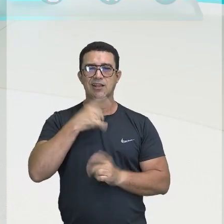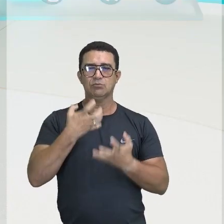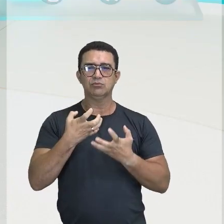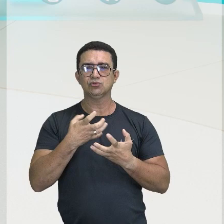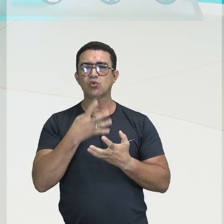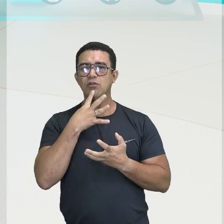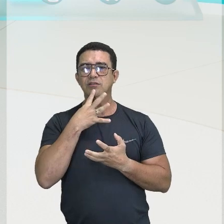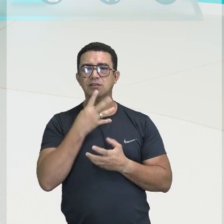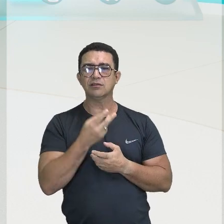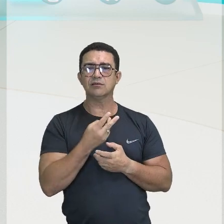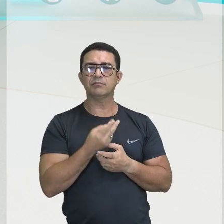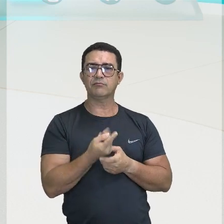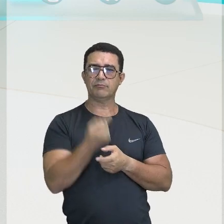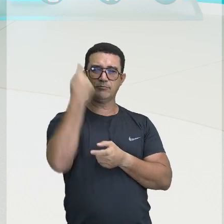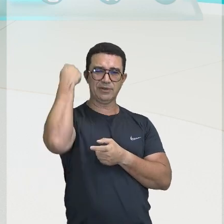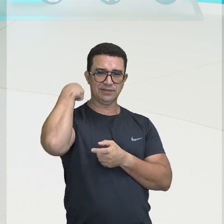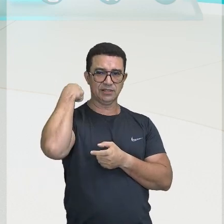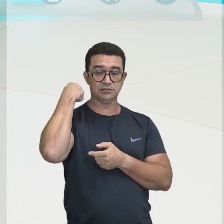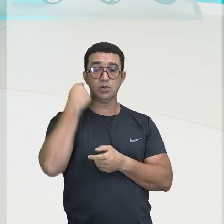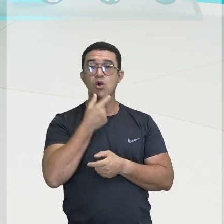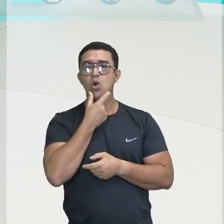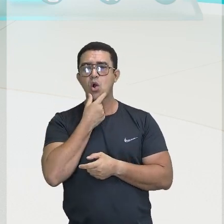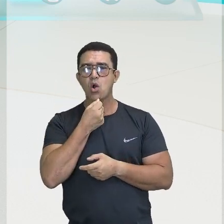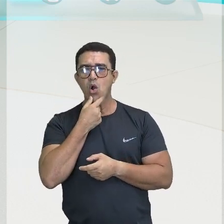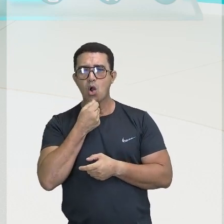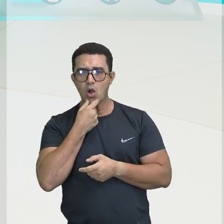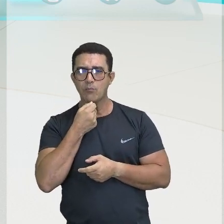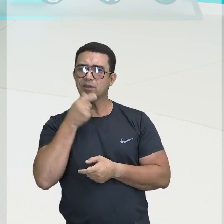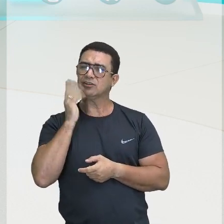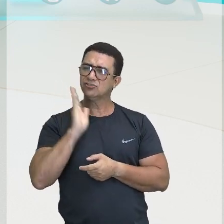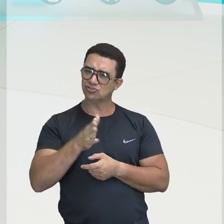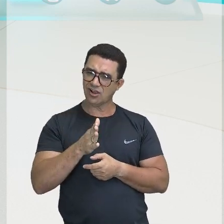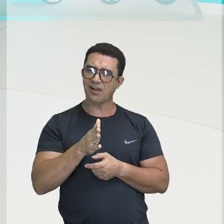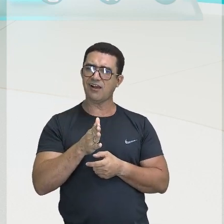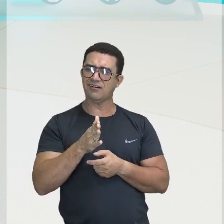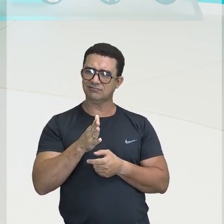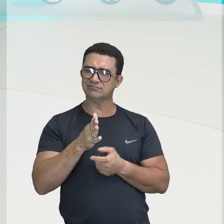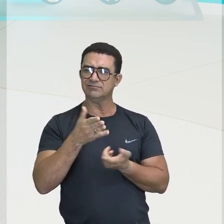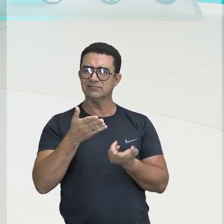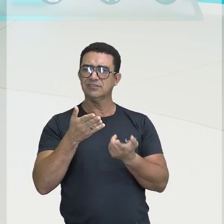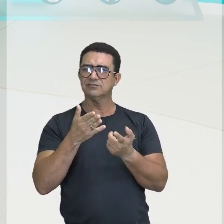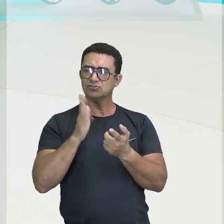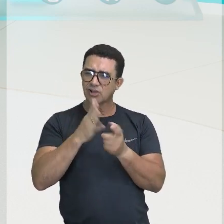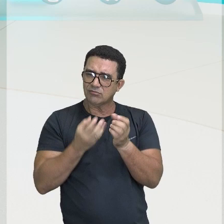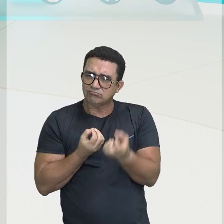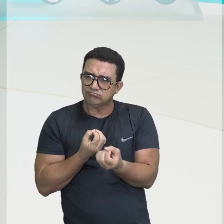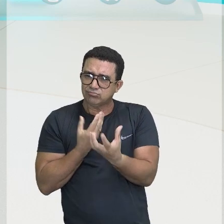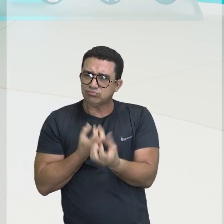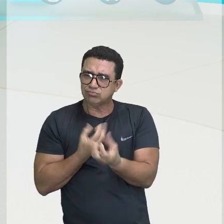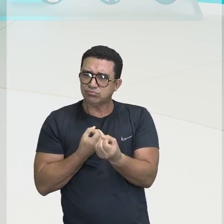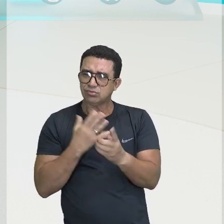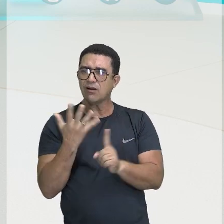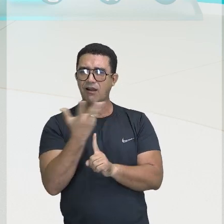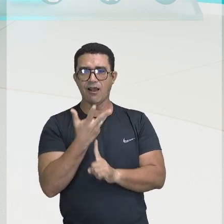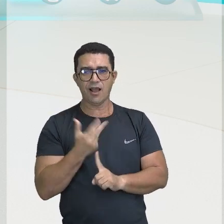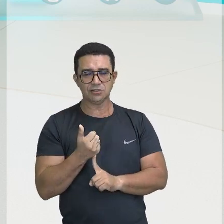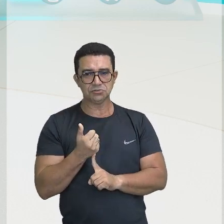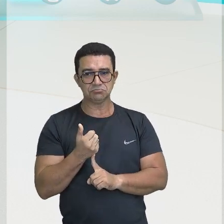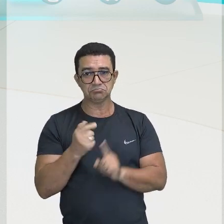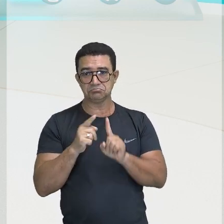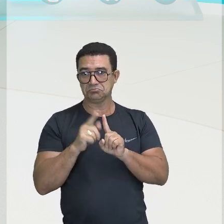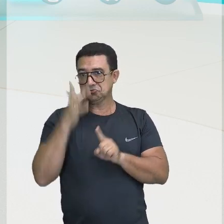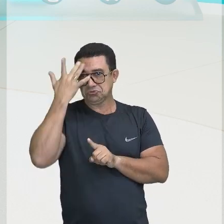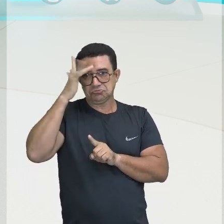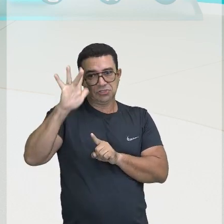os homens primitivos, eles já produziam arte sem mesmo saber que estavam produzindo. E a arte ela